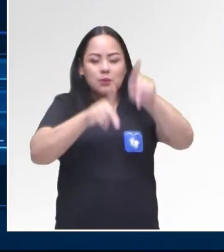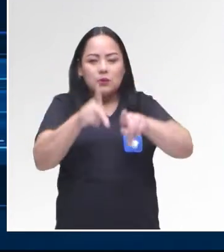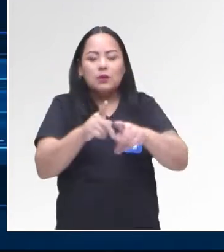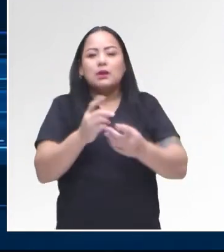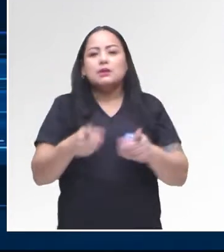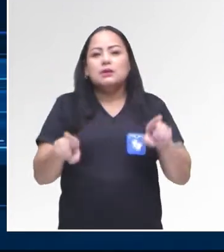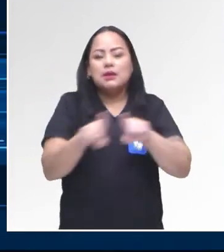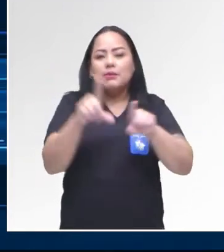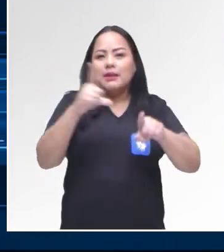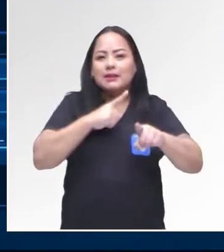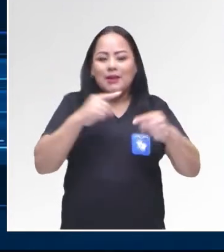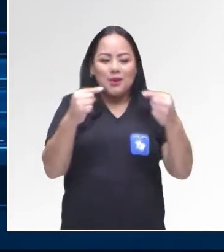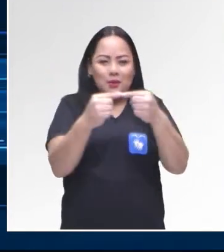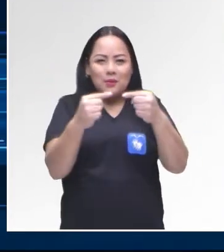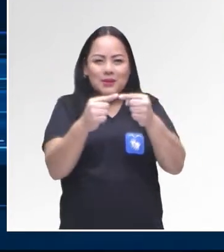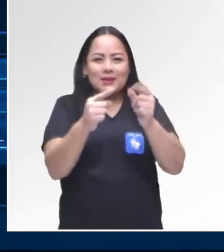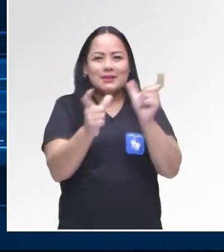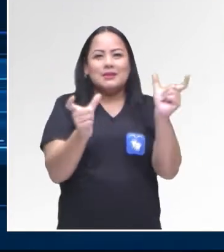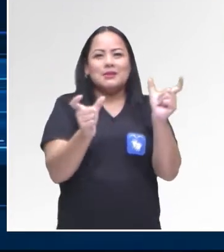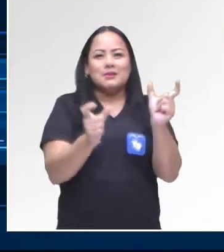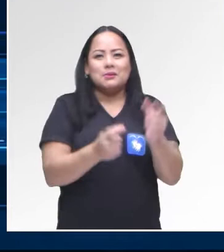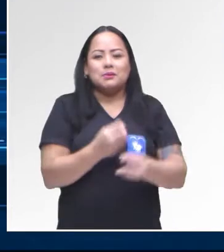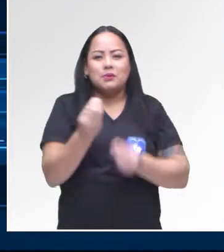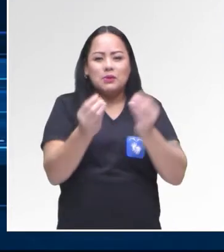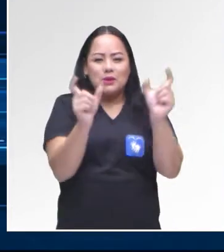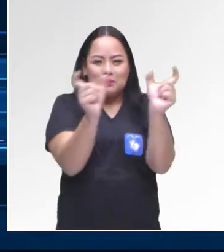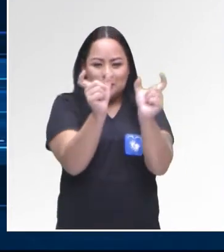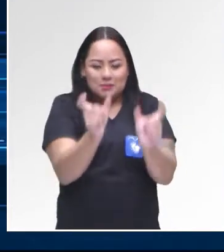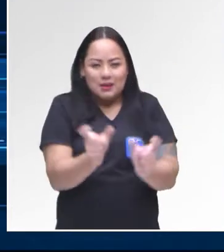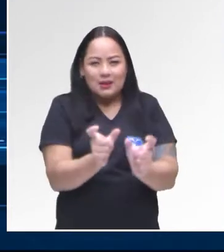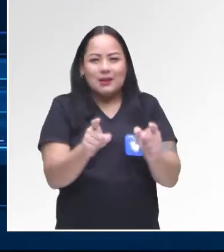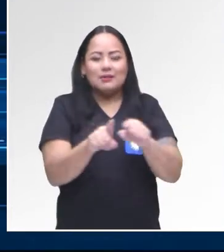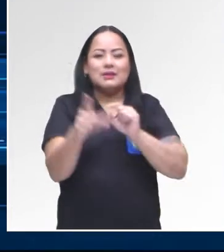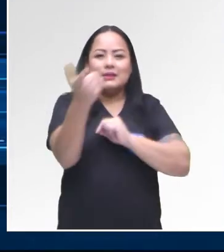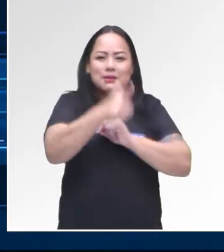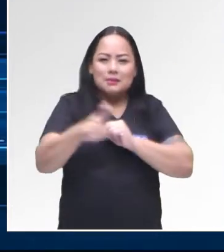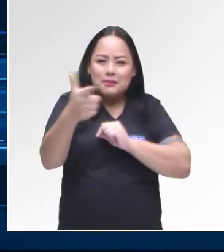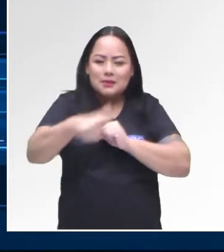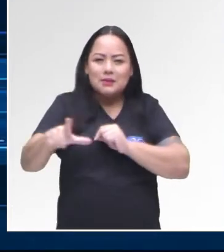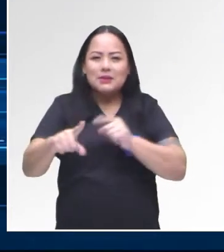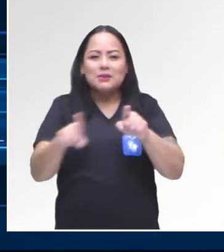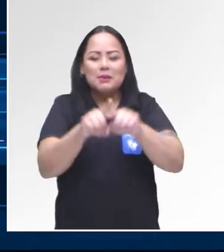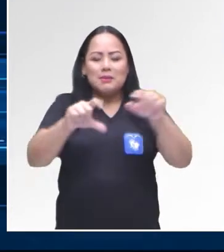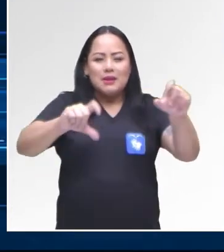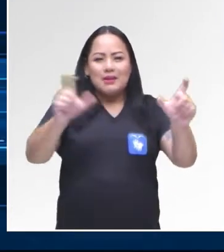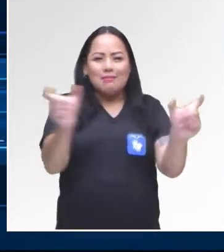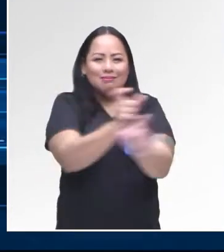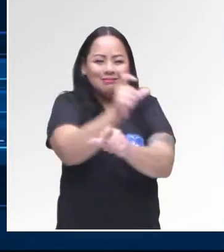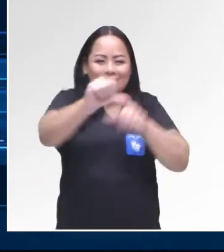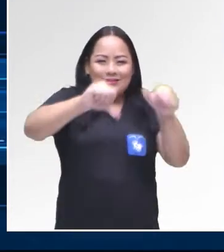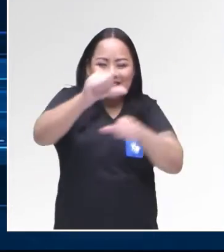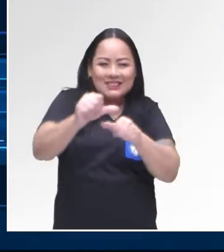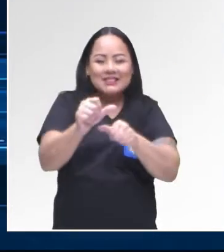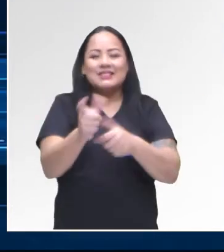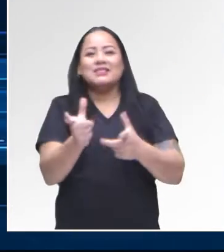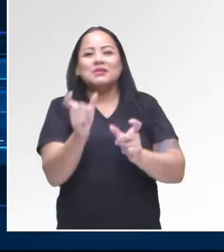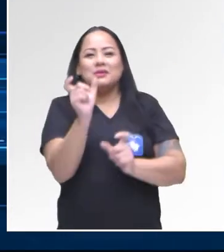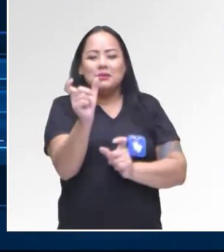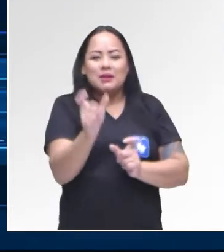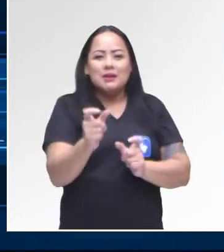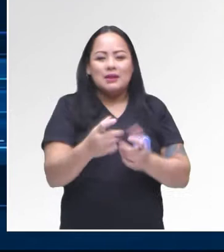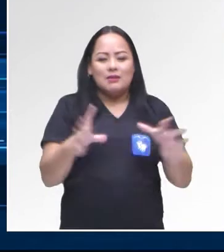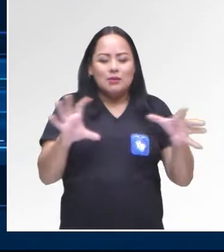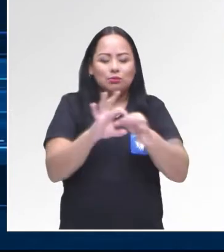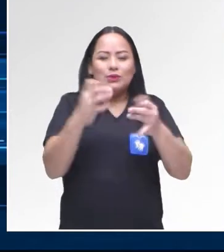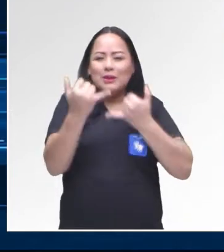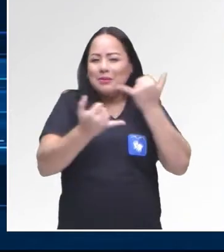apresentam rimas, algumas delas, tem as repetições, não é isso? Os trocadilhos, isso também faz parte de toda a brincadeira.